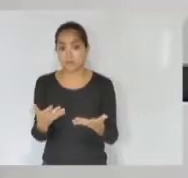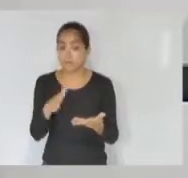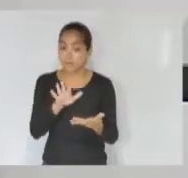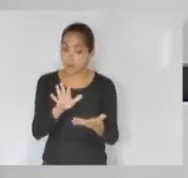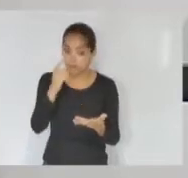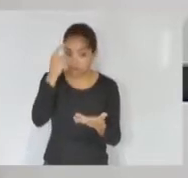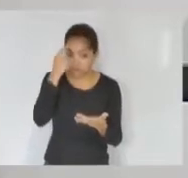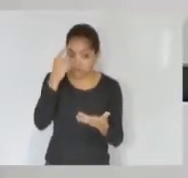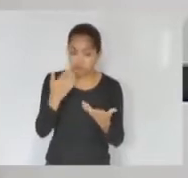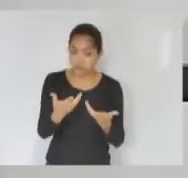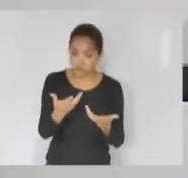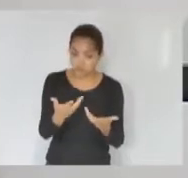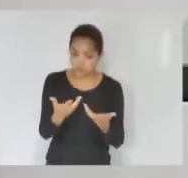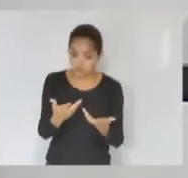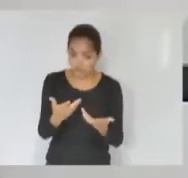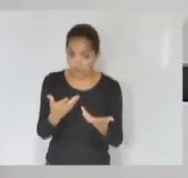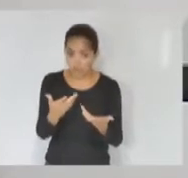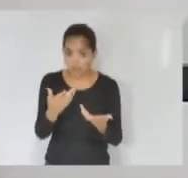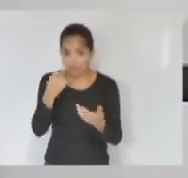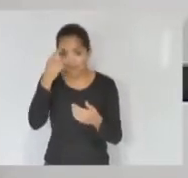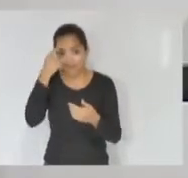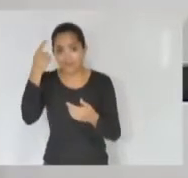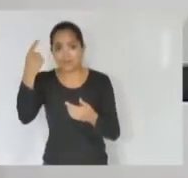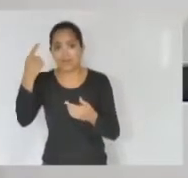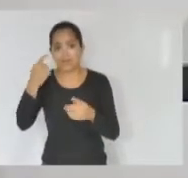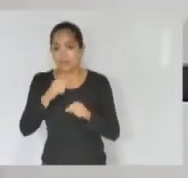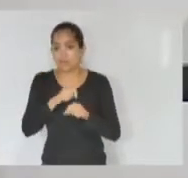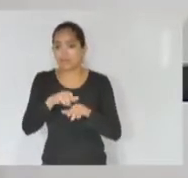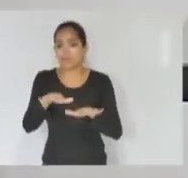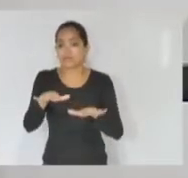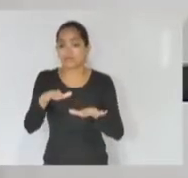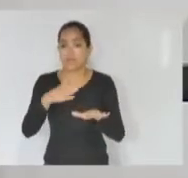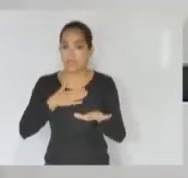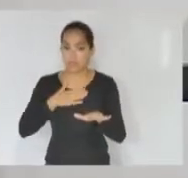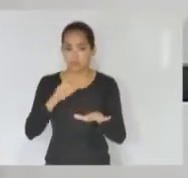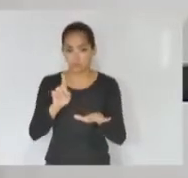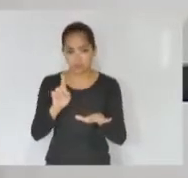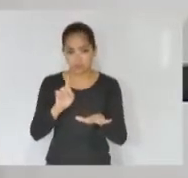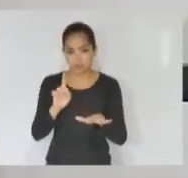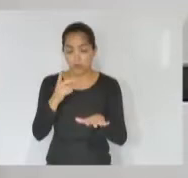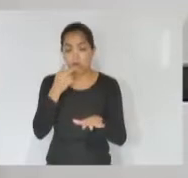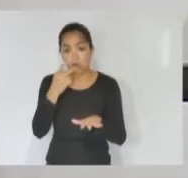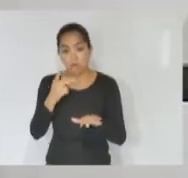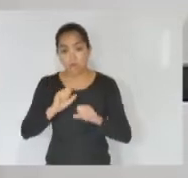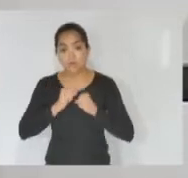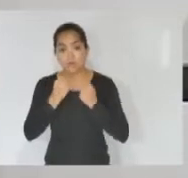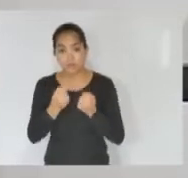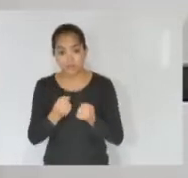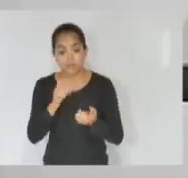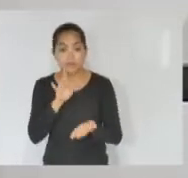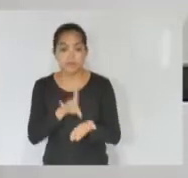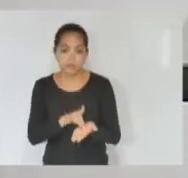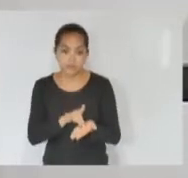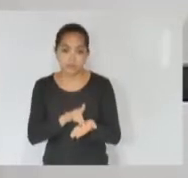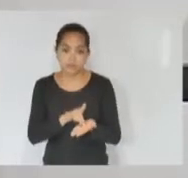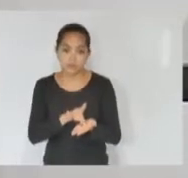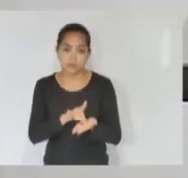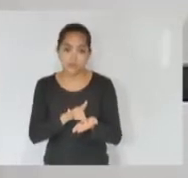quer passar essa ideia para vocês aí. Eu não. Eu falo e defendo a verdade dos números